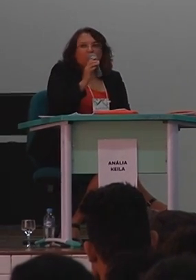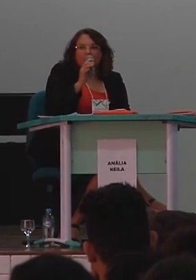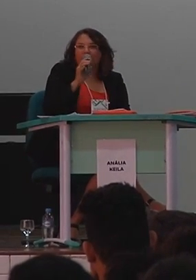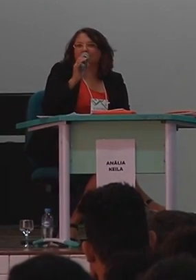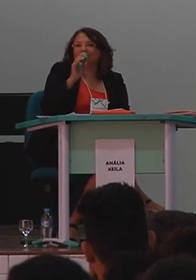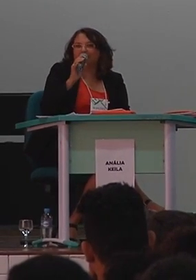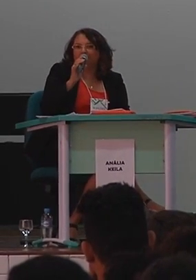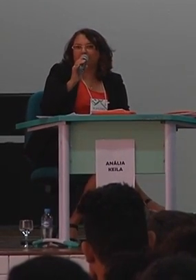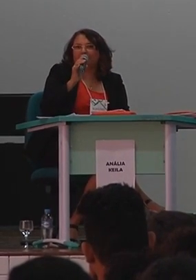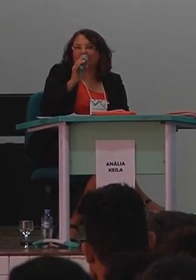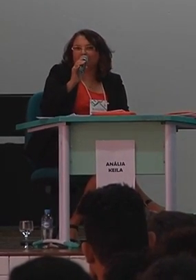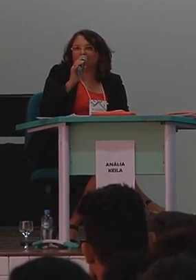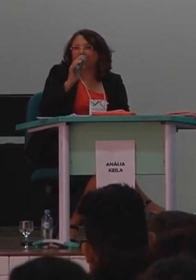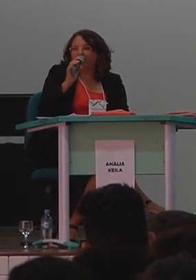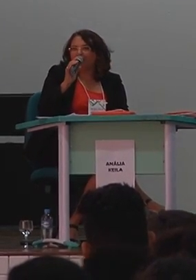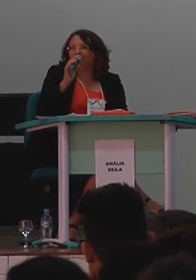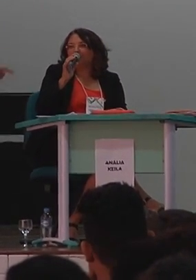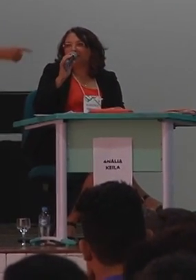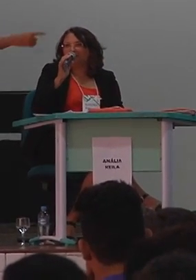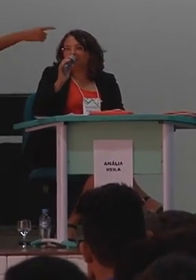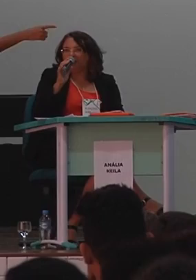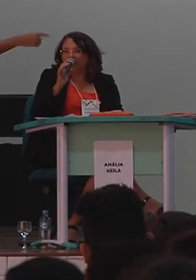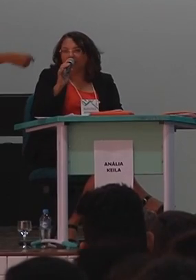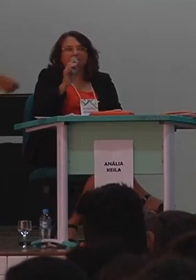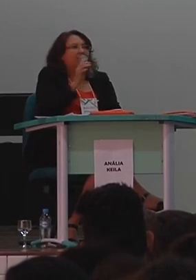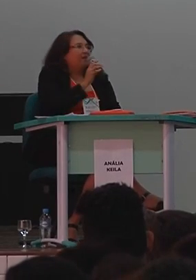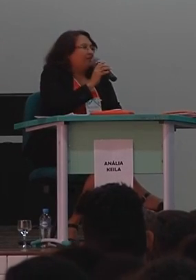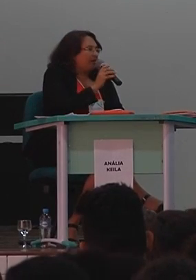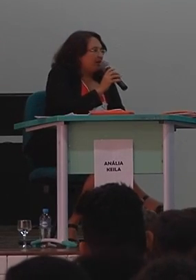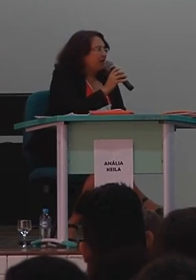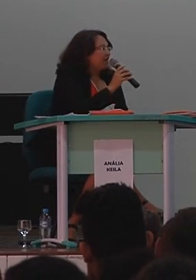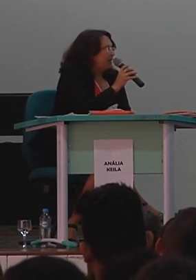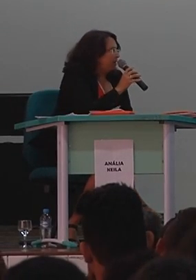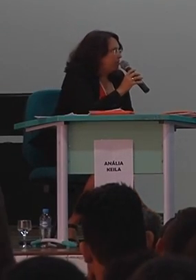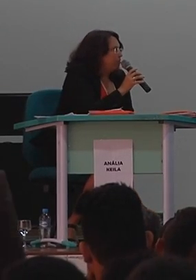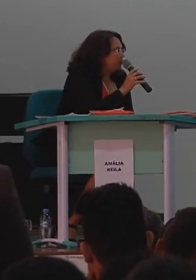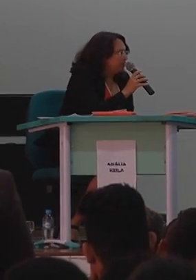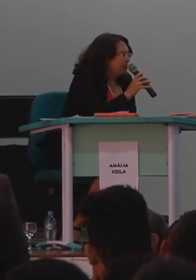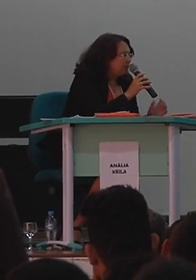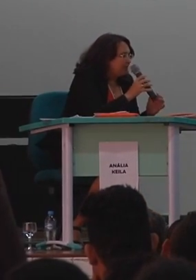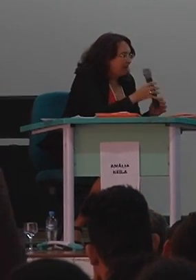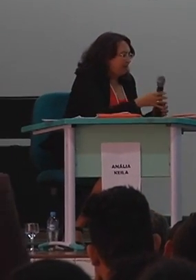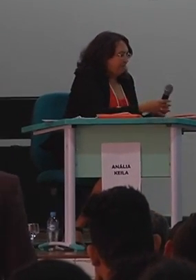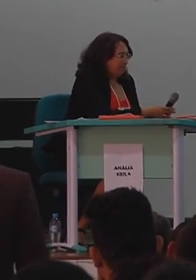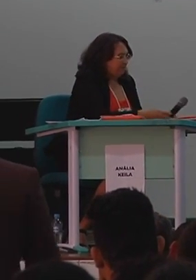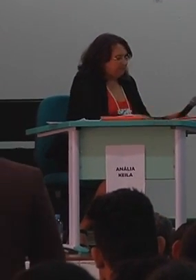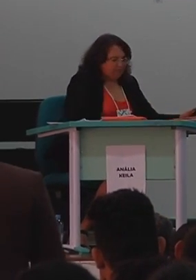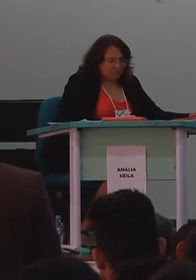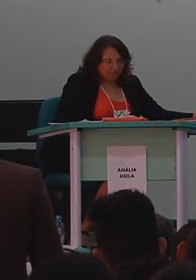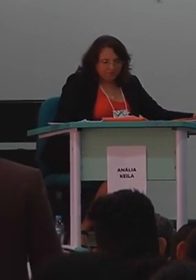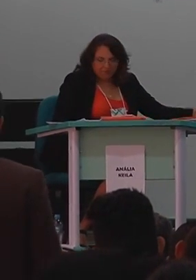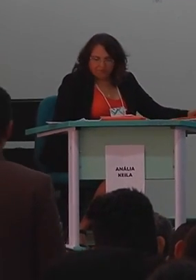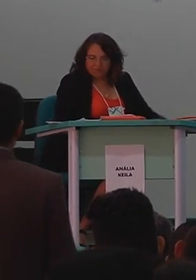Então, nós implantaremos e ampliaremos as políticas da equipe multidisciplinar.